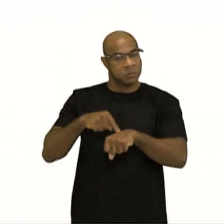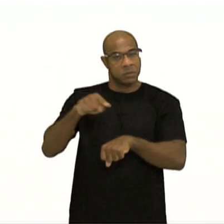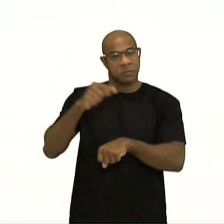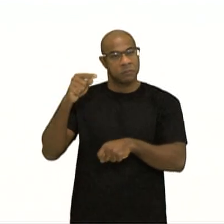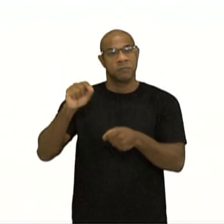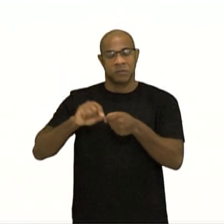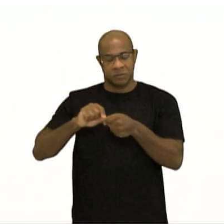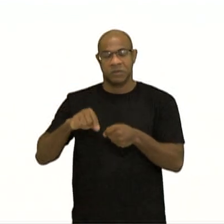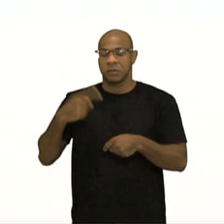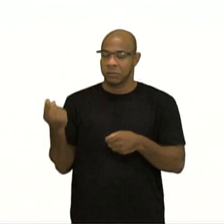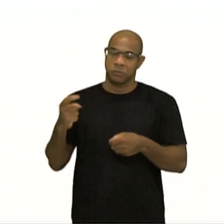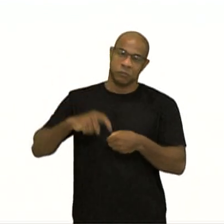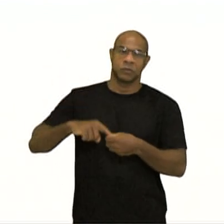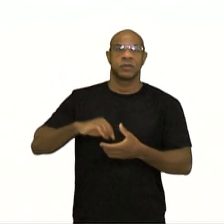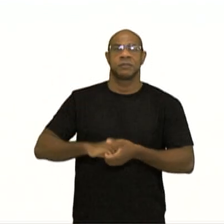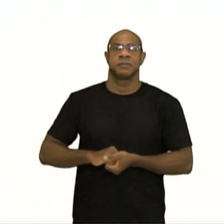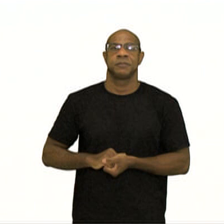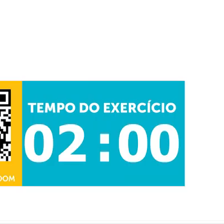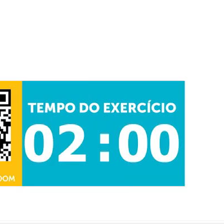fazer. Já volto.